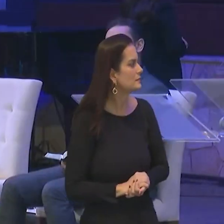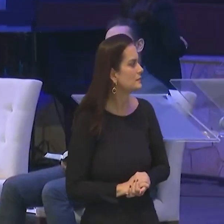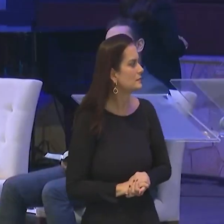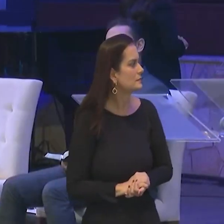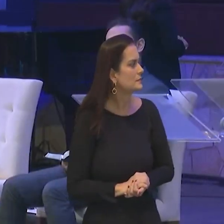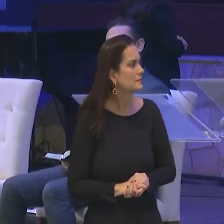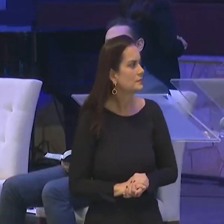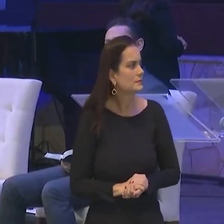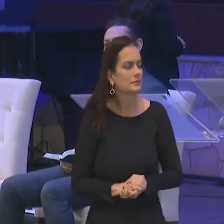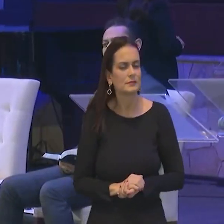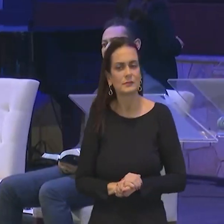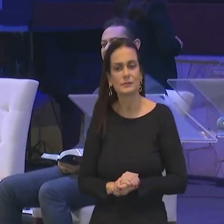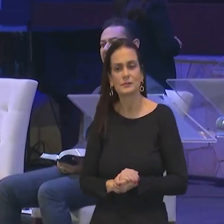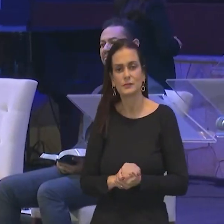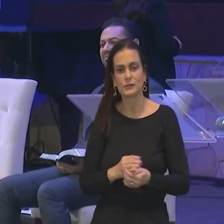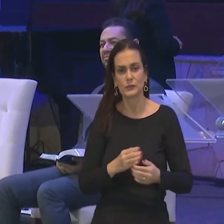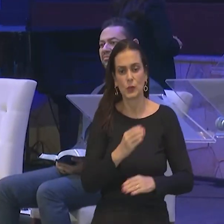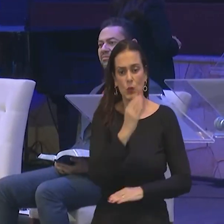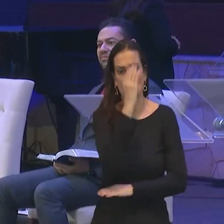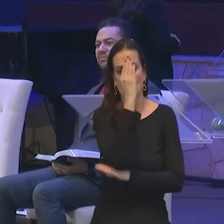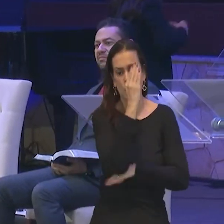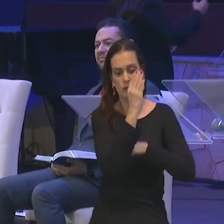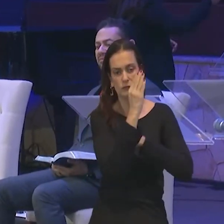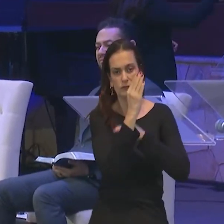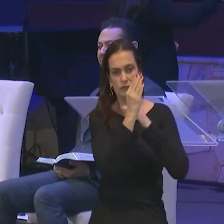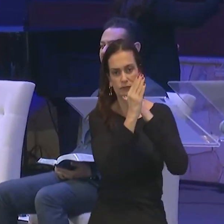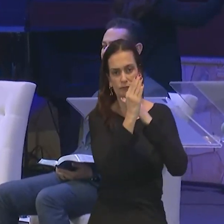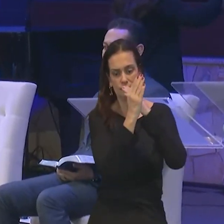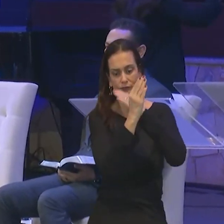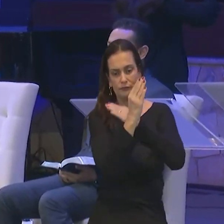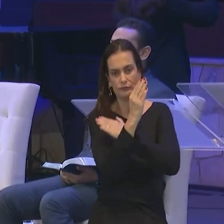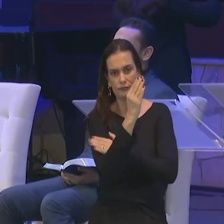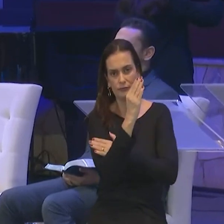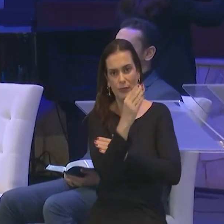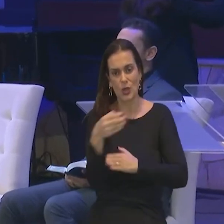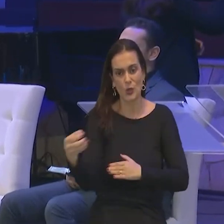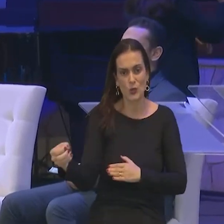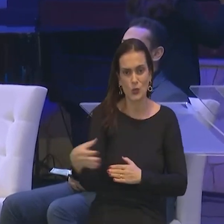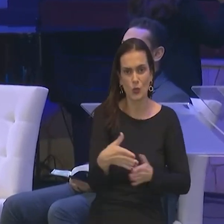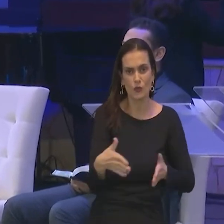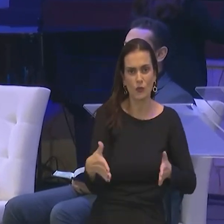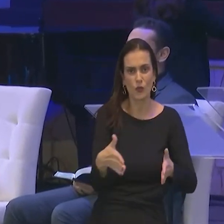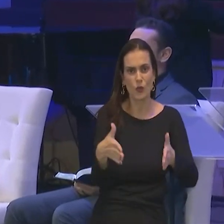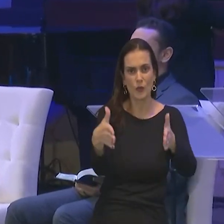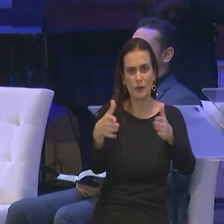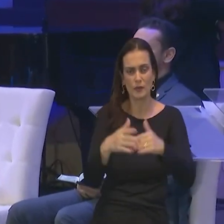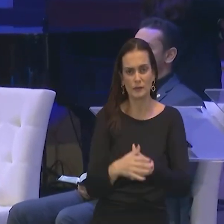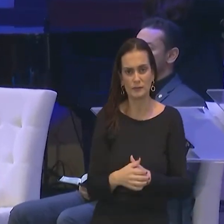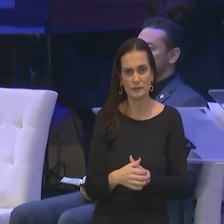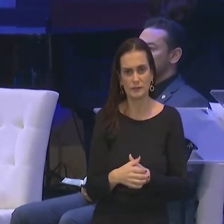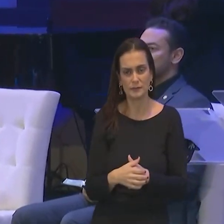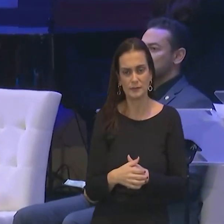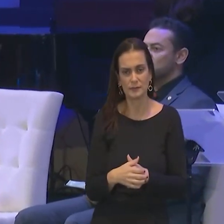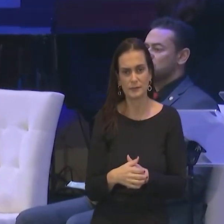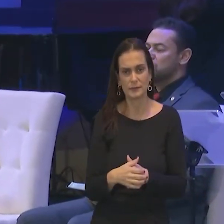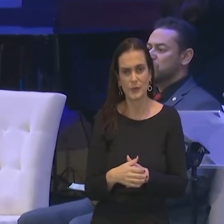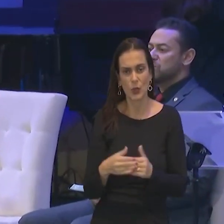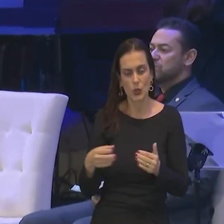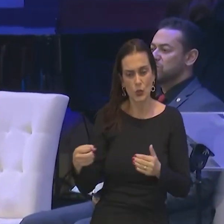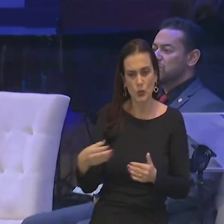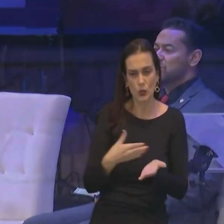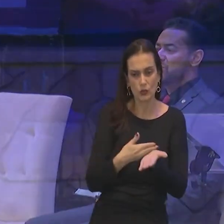O toco representa um novo começo para o povo de Deus, meu irmão. O Senhor nos trouxe aqui nesta